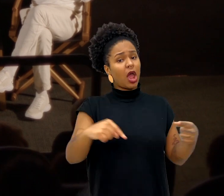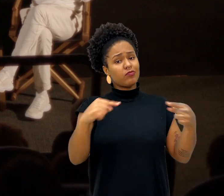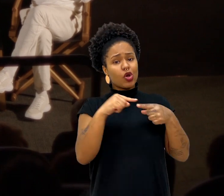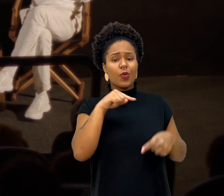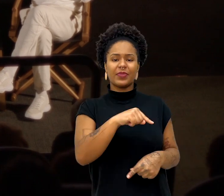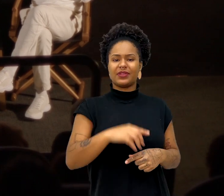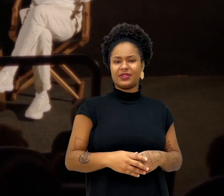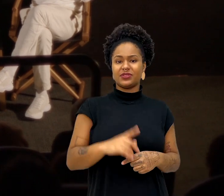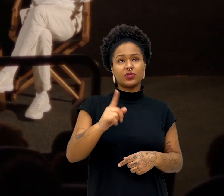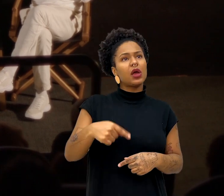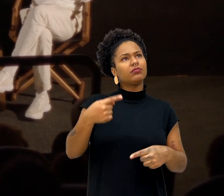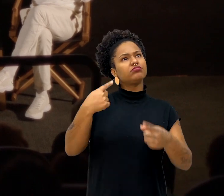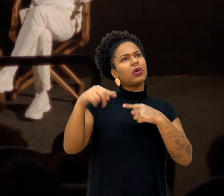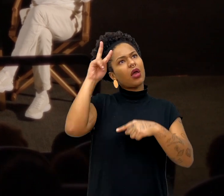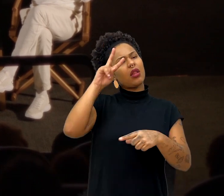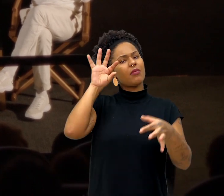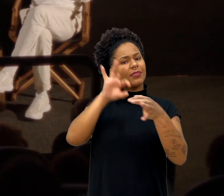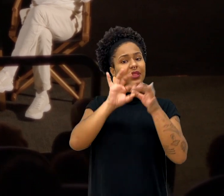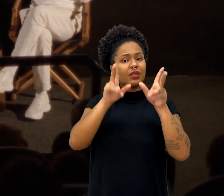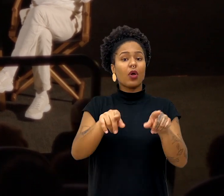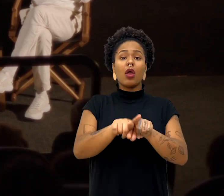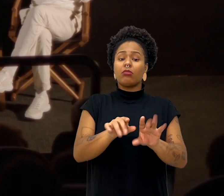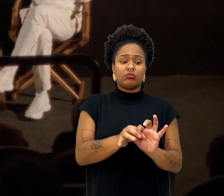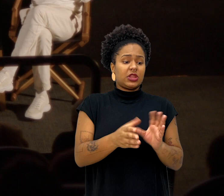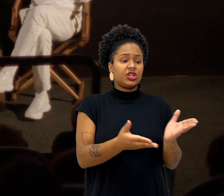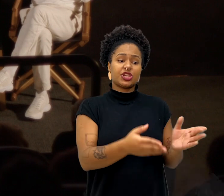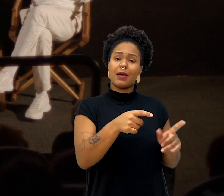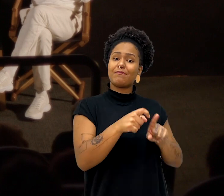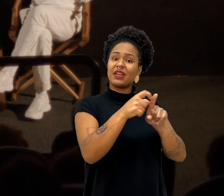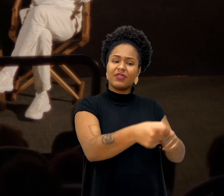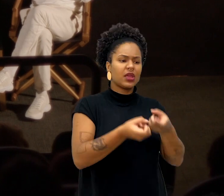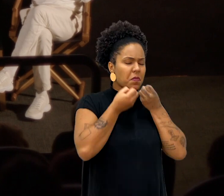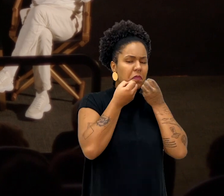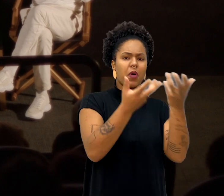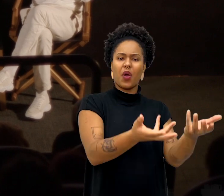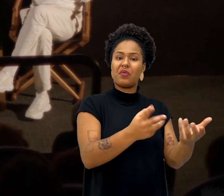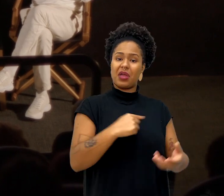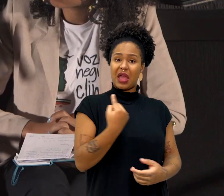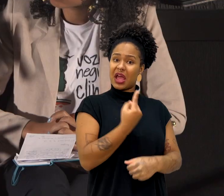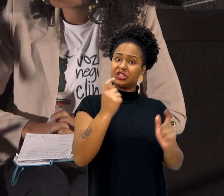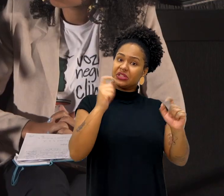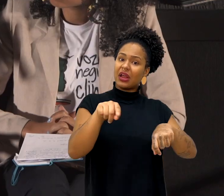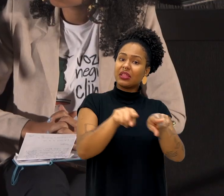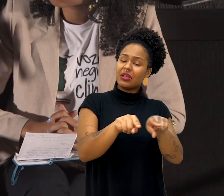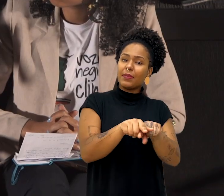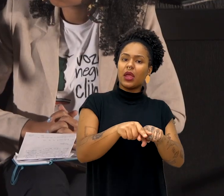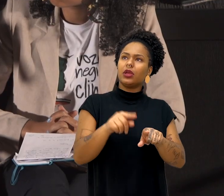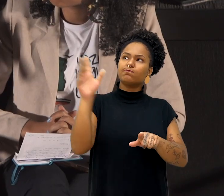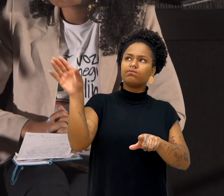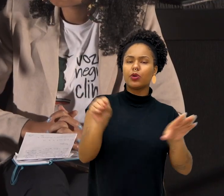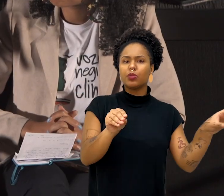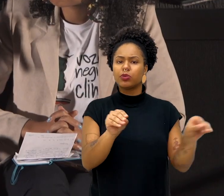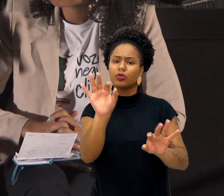pouco disso também. Ou melhor, é muito disso. É deixar as periferias falarem, é deixar com que a gente possa também